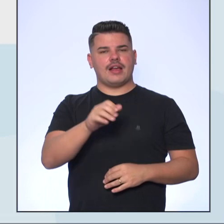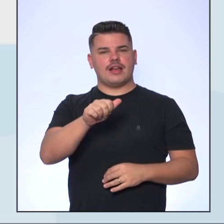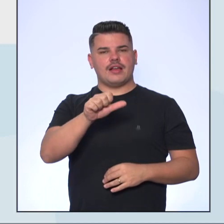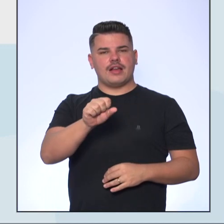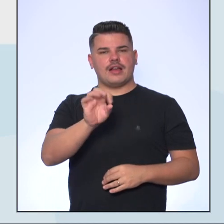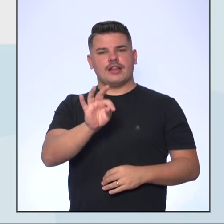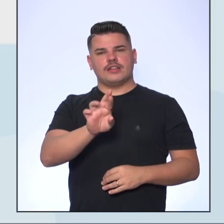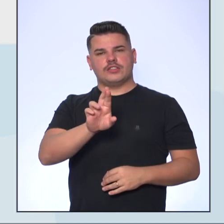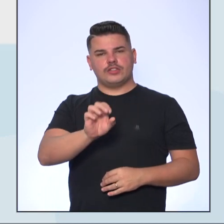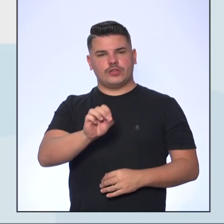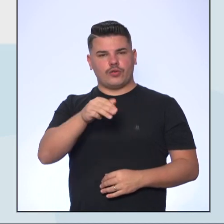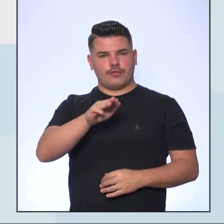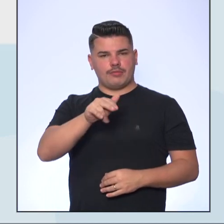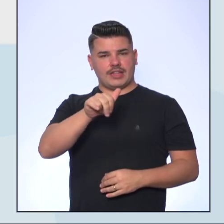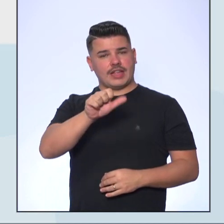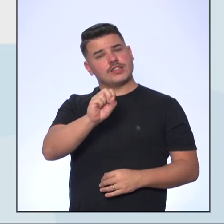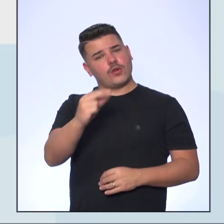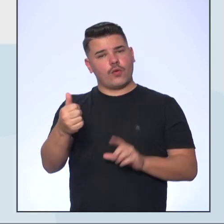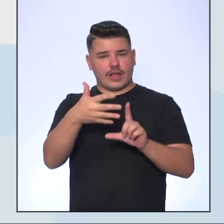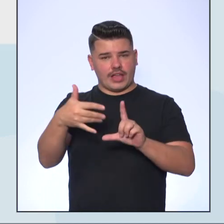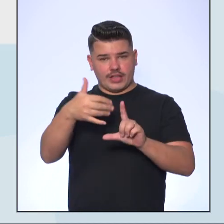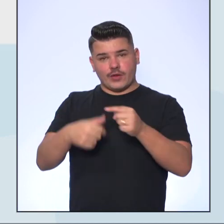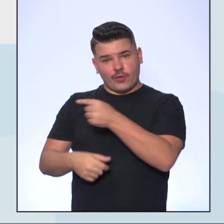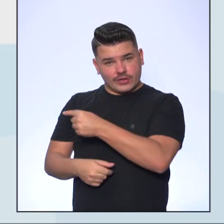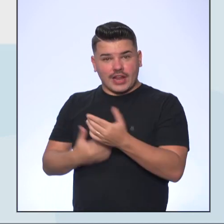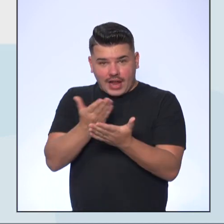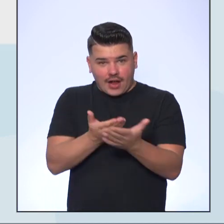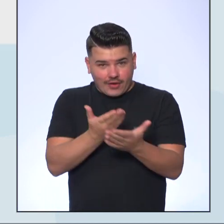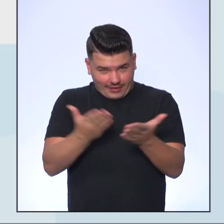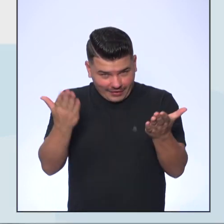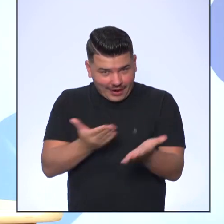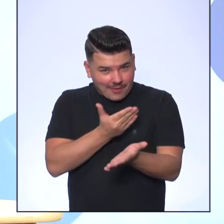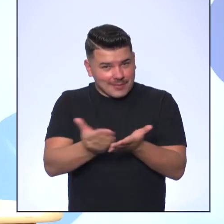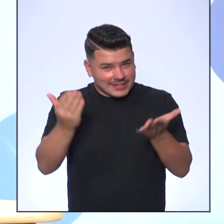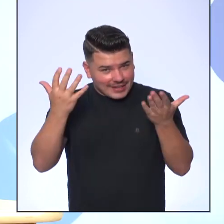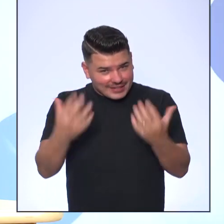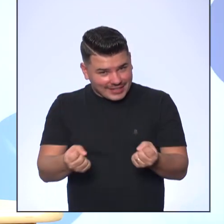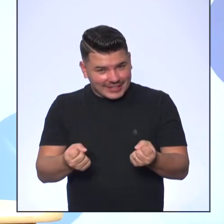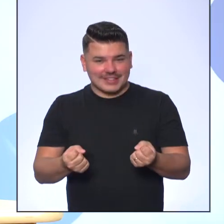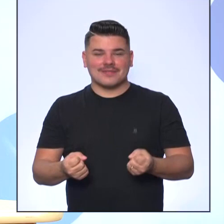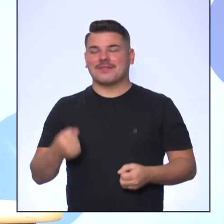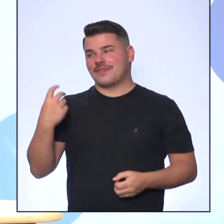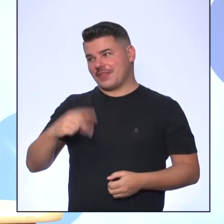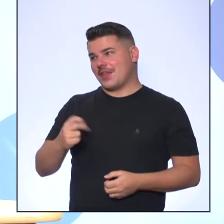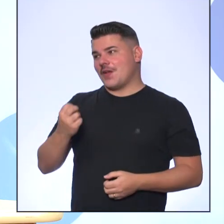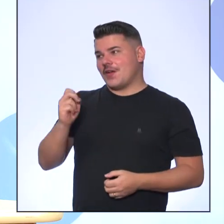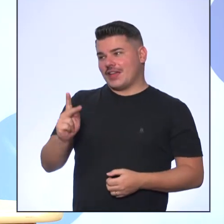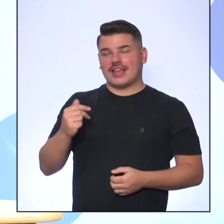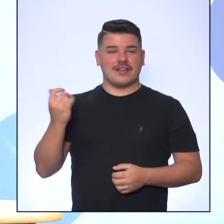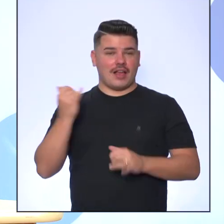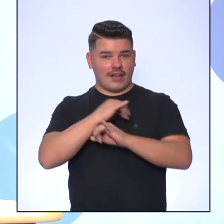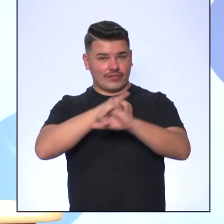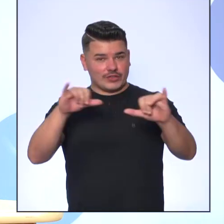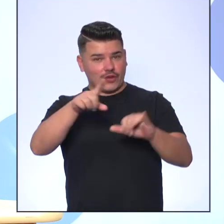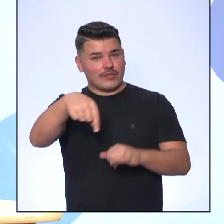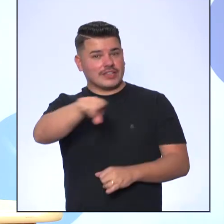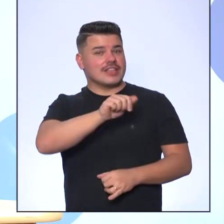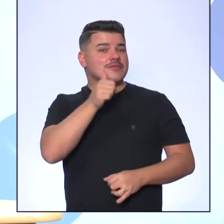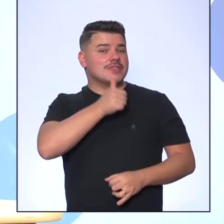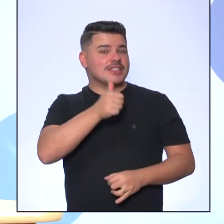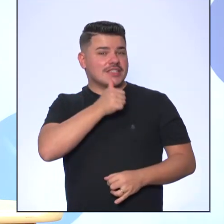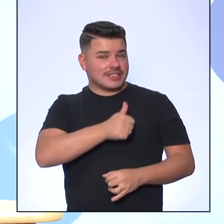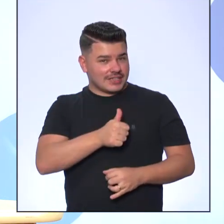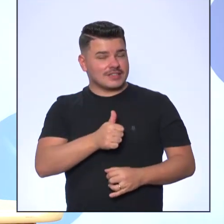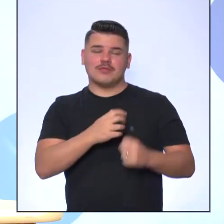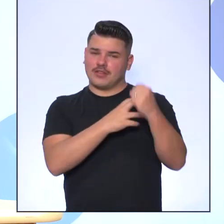ou acesse o QR Code, tudo bem? Agora vamos para a aula, professor. Vamos lá para a aula, né? Então, depois desse recado para as meninas, né?